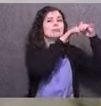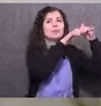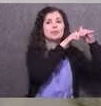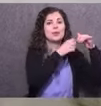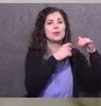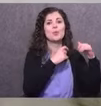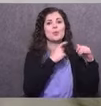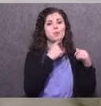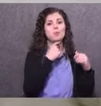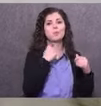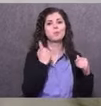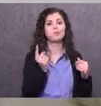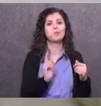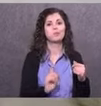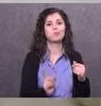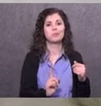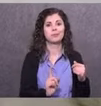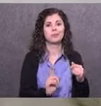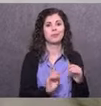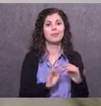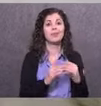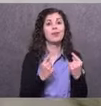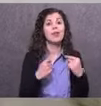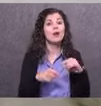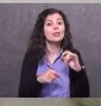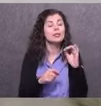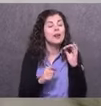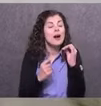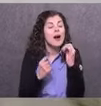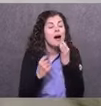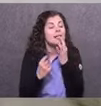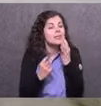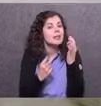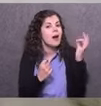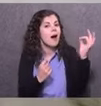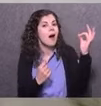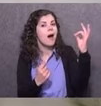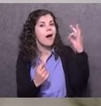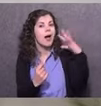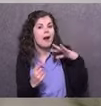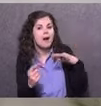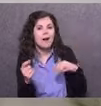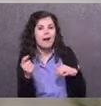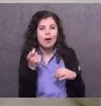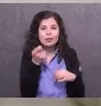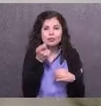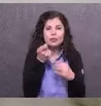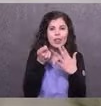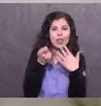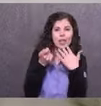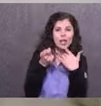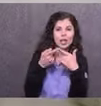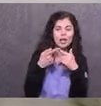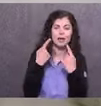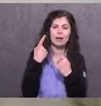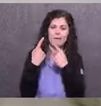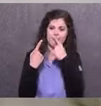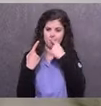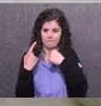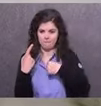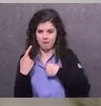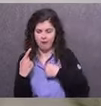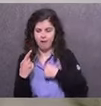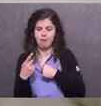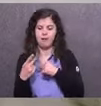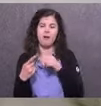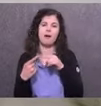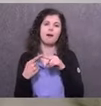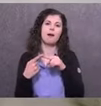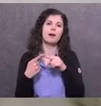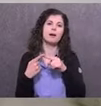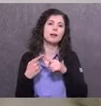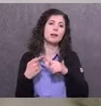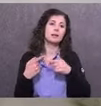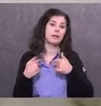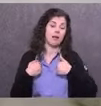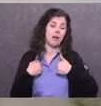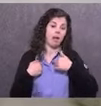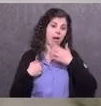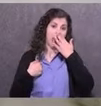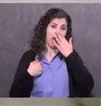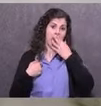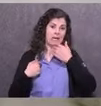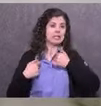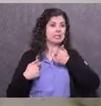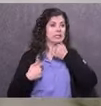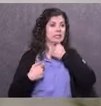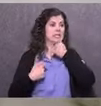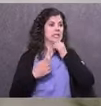Vemos somente fragmentos e erramos se queremos fazer-nos